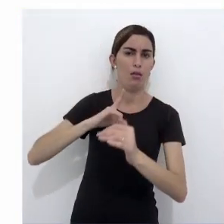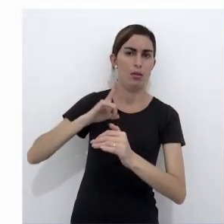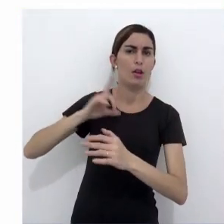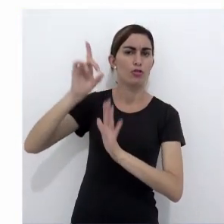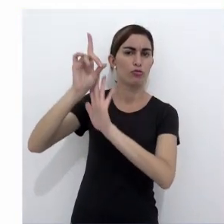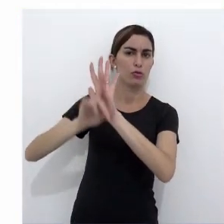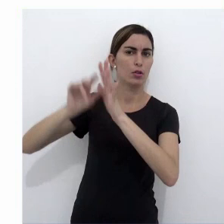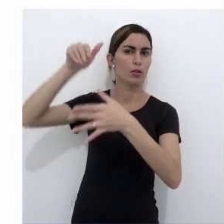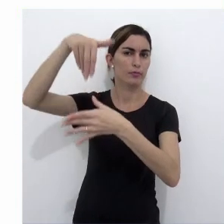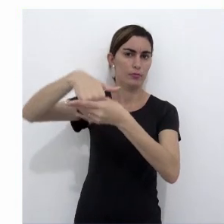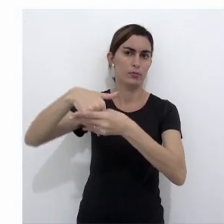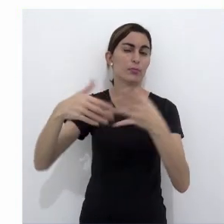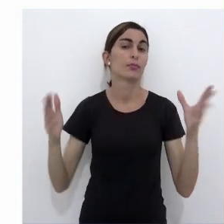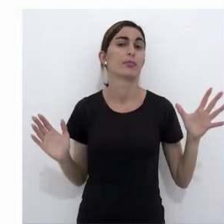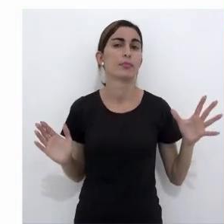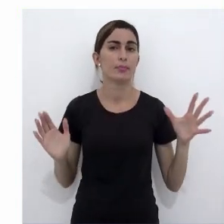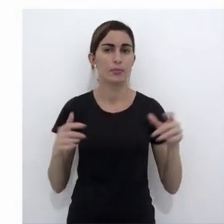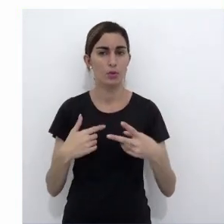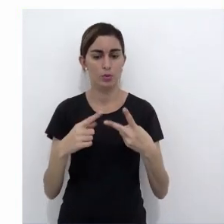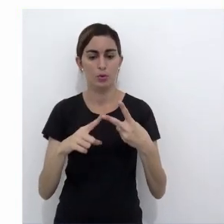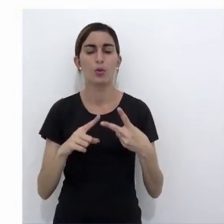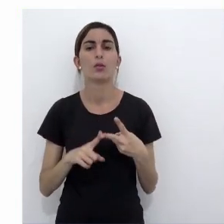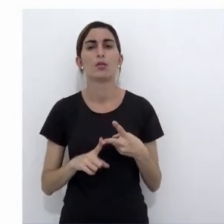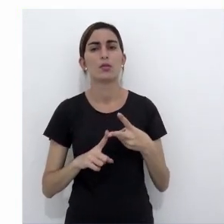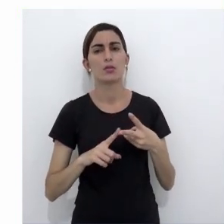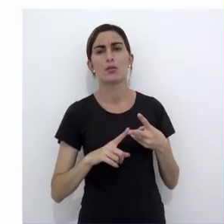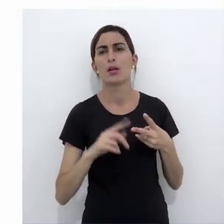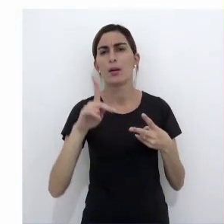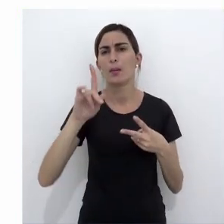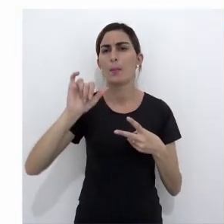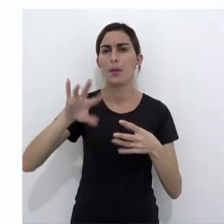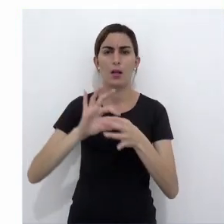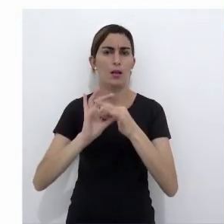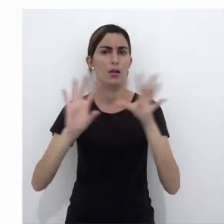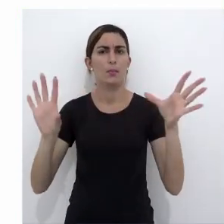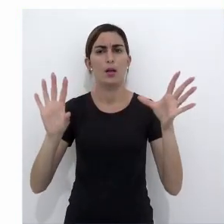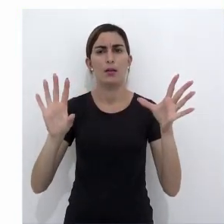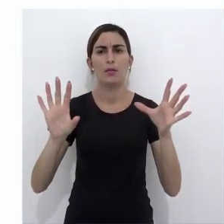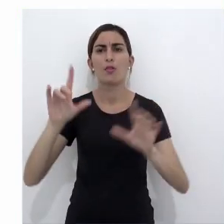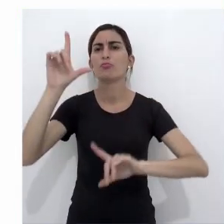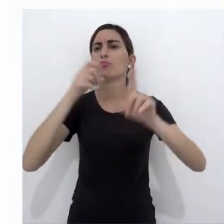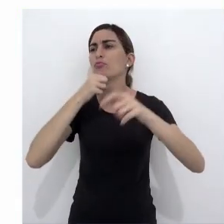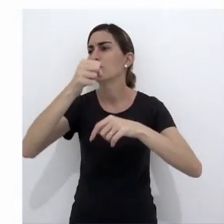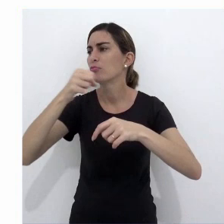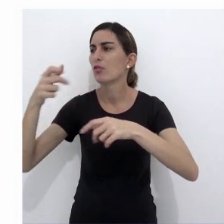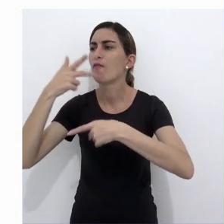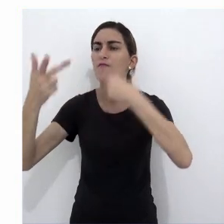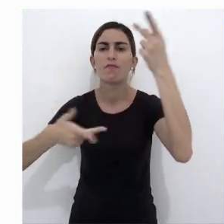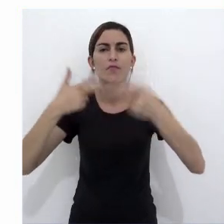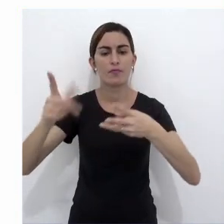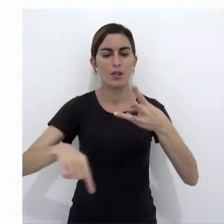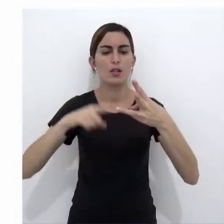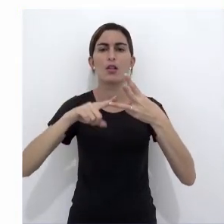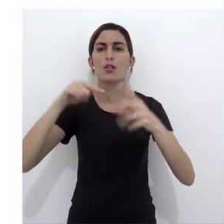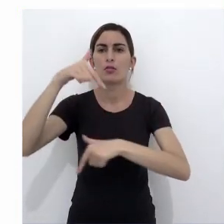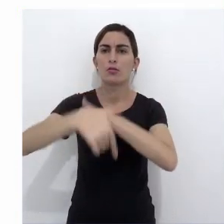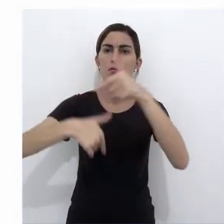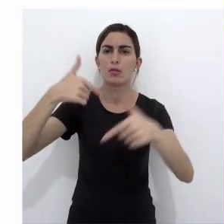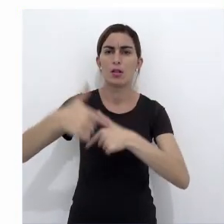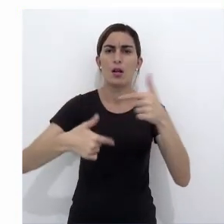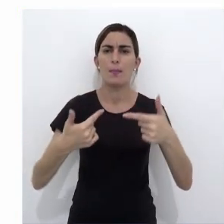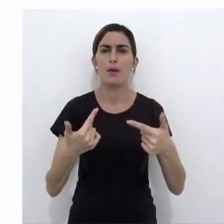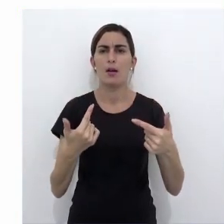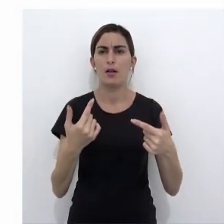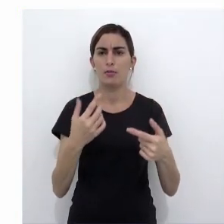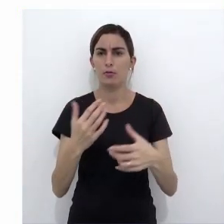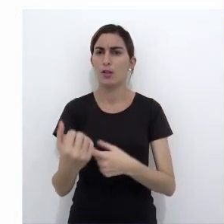renda para votar? 2. A plena liberdade de imprensa. 3. O trabalho como garantia